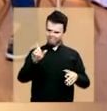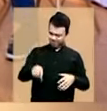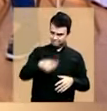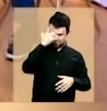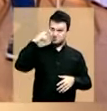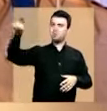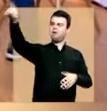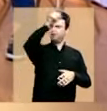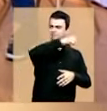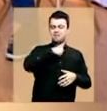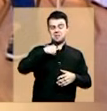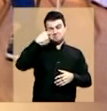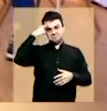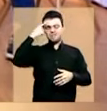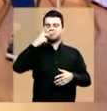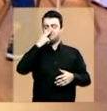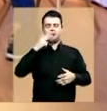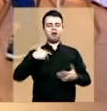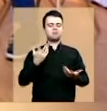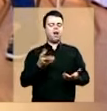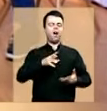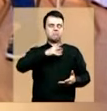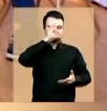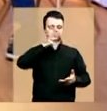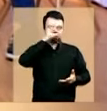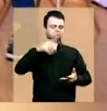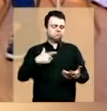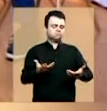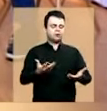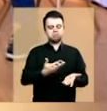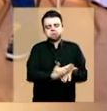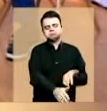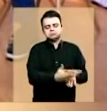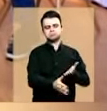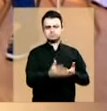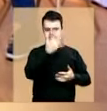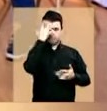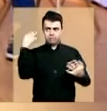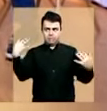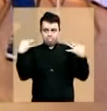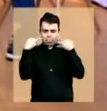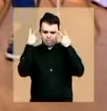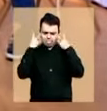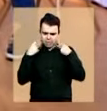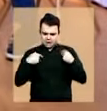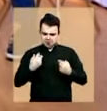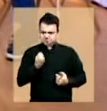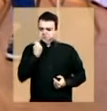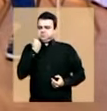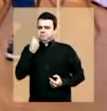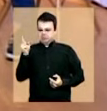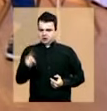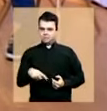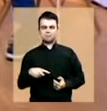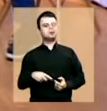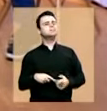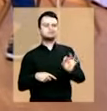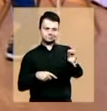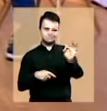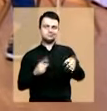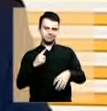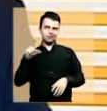pessoas ficam um pouco esbanjonas por medo de parecer mão de vaca ou avarento? Sim, é possível,